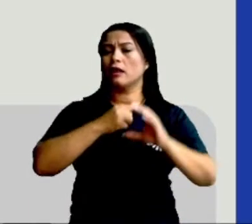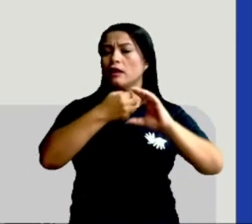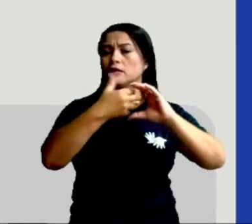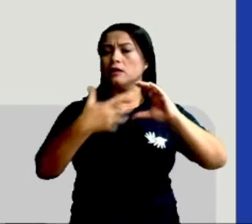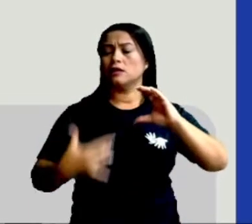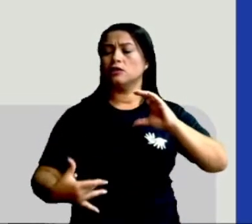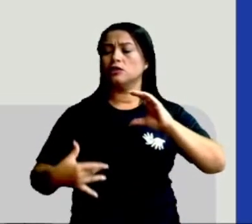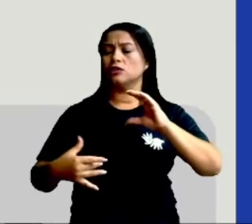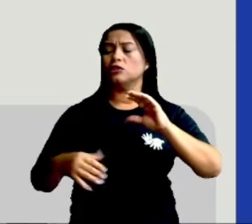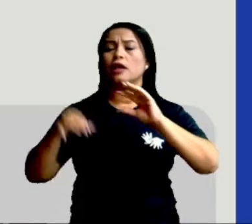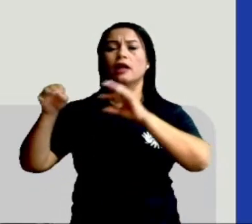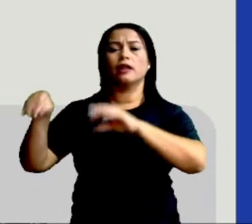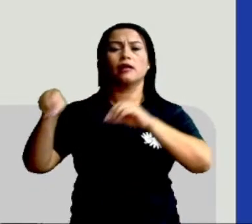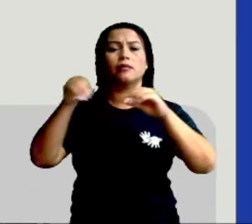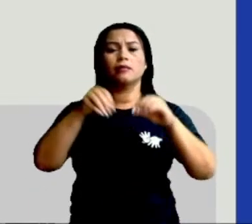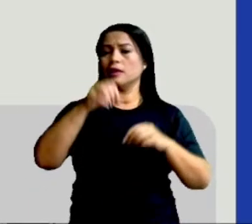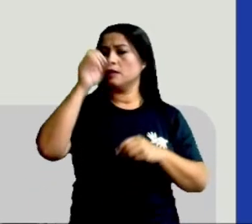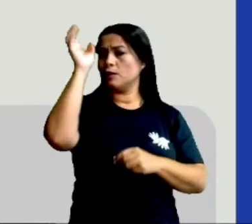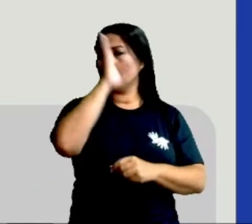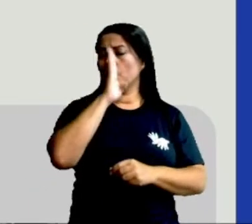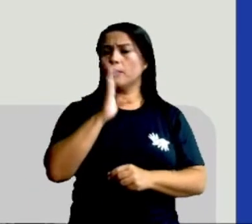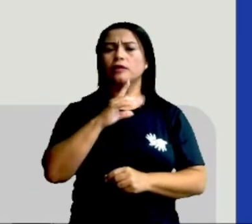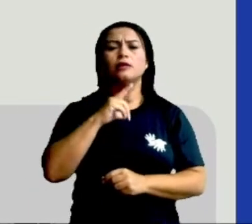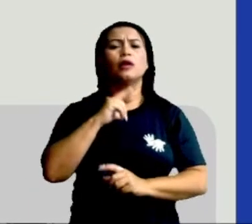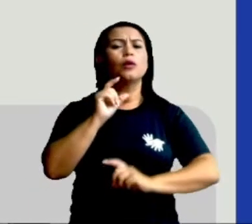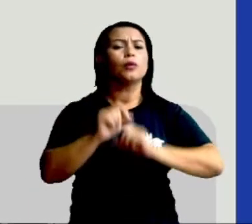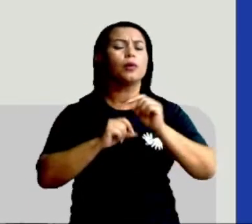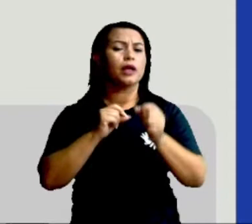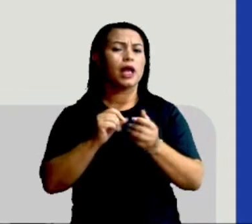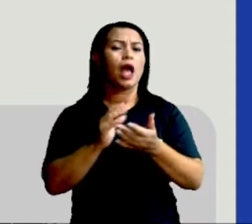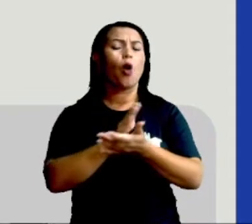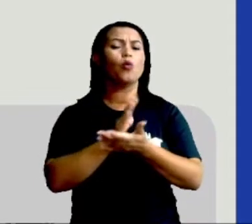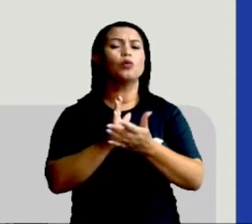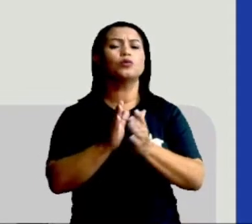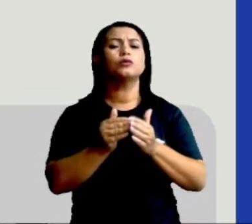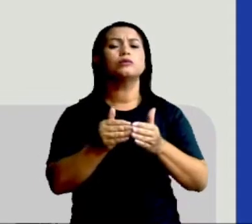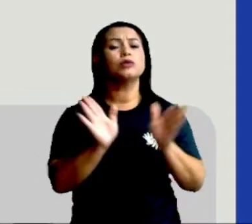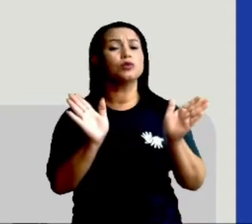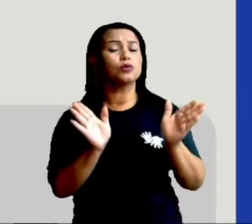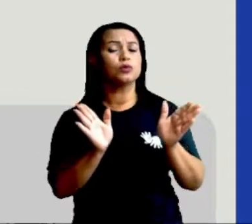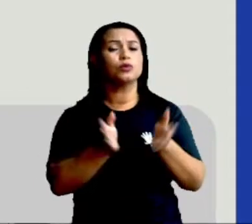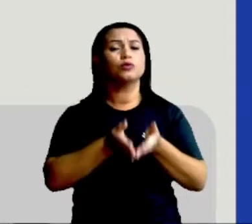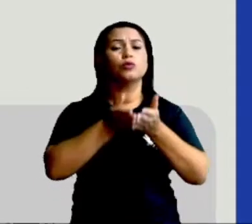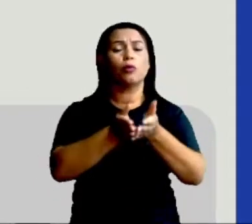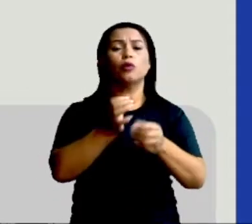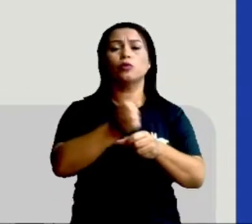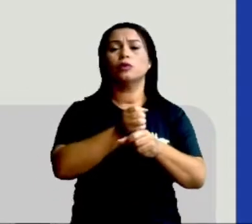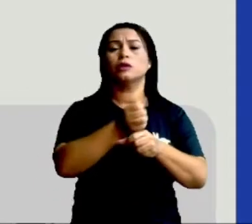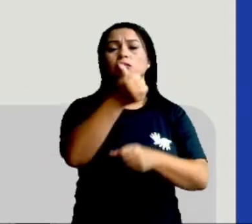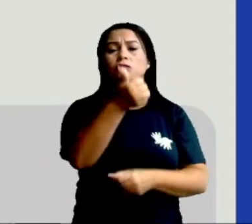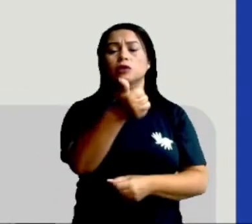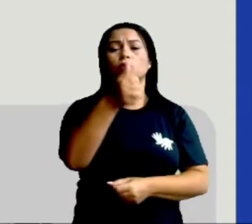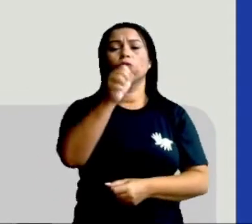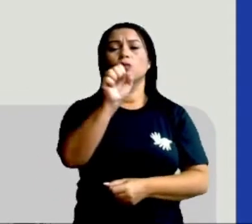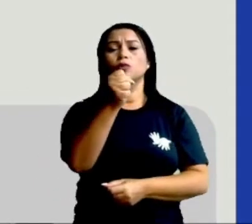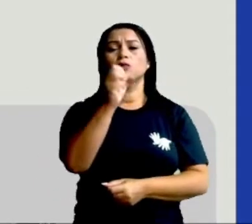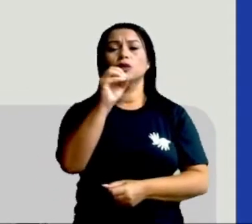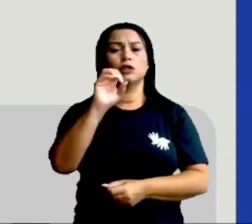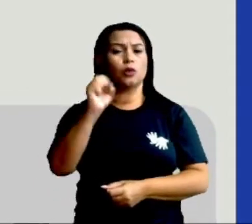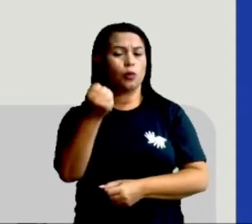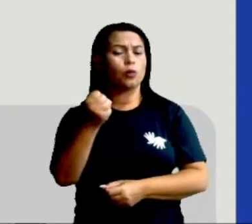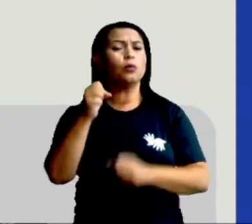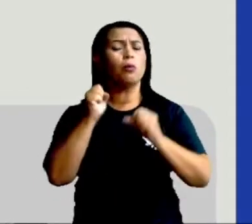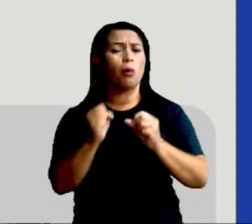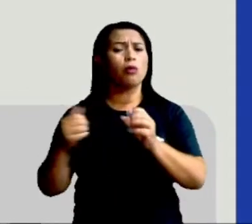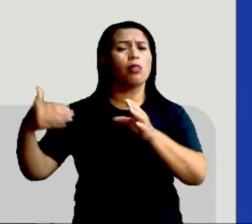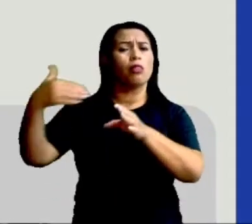Características da imigração no Brasil. A abertura dos portos, ocorrida em 1808, possibilitou a